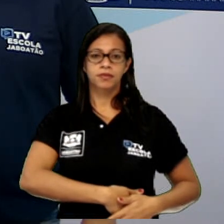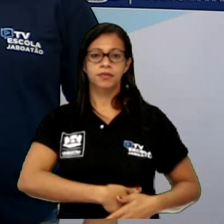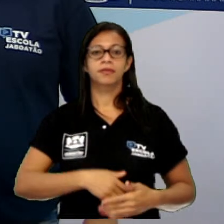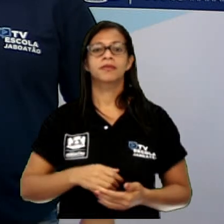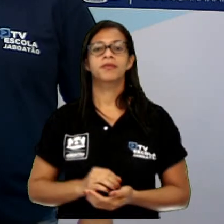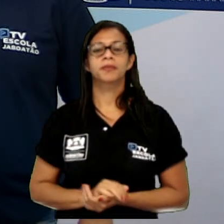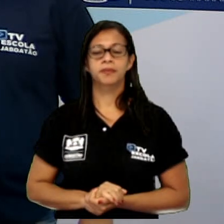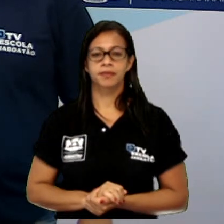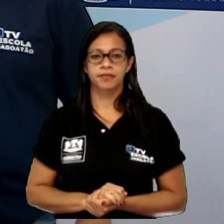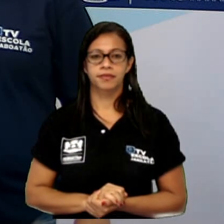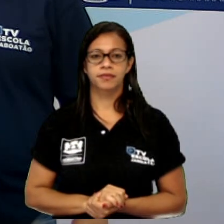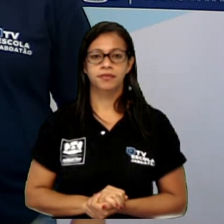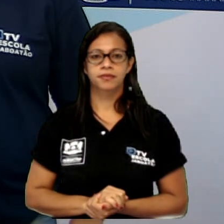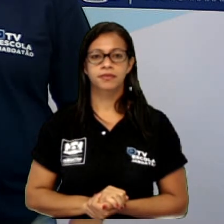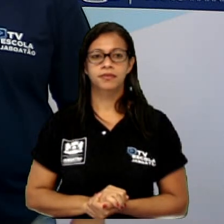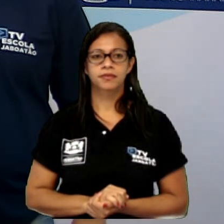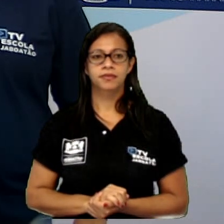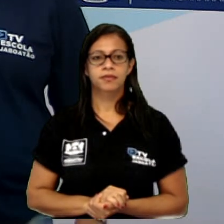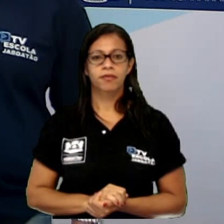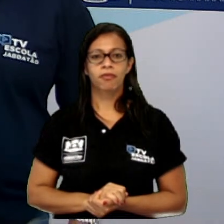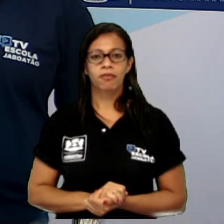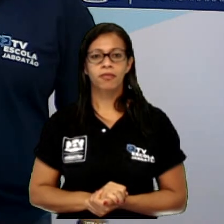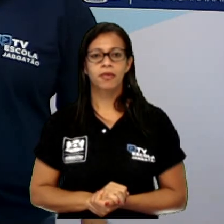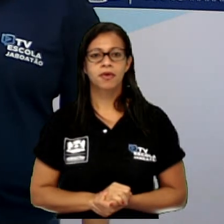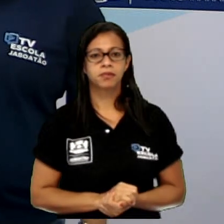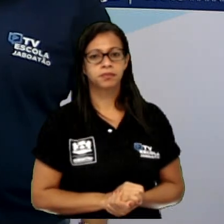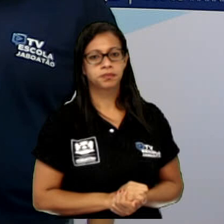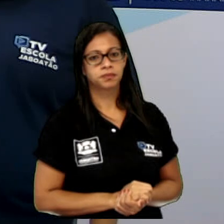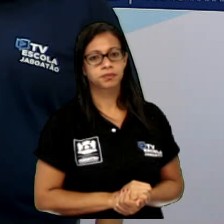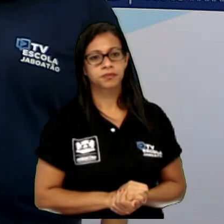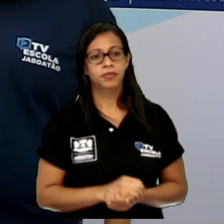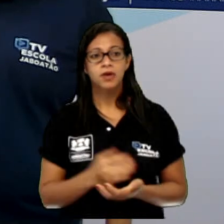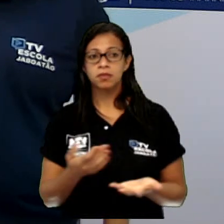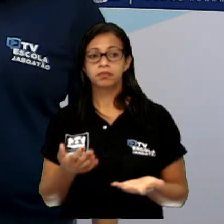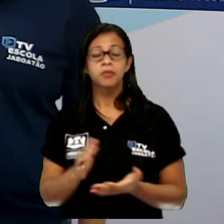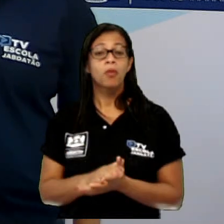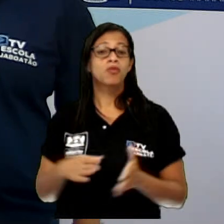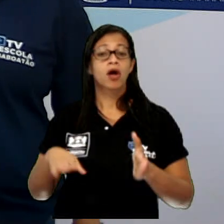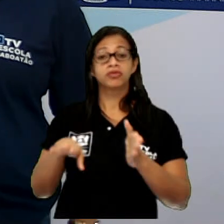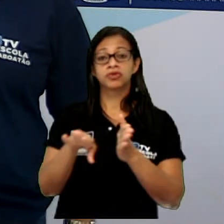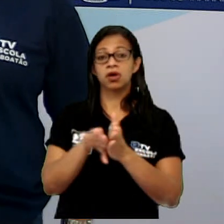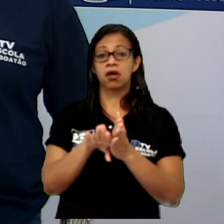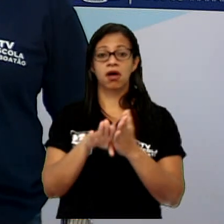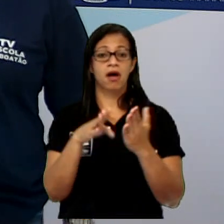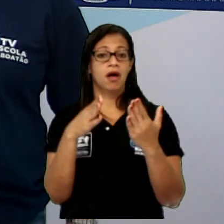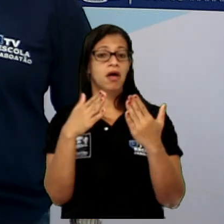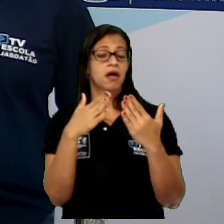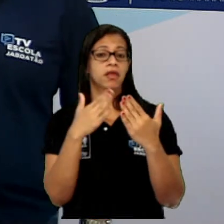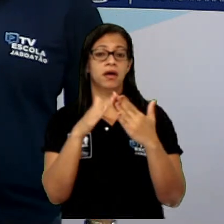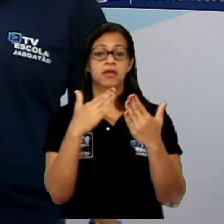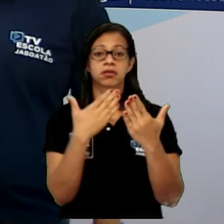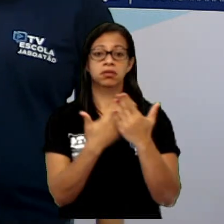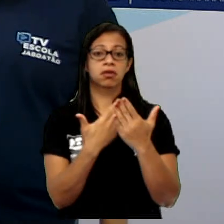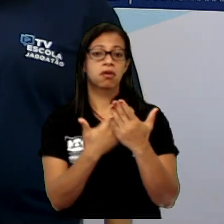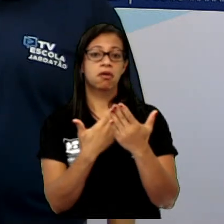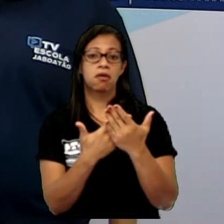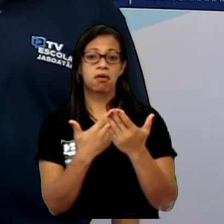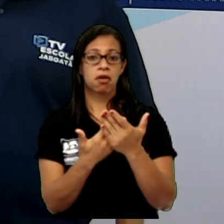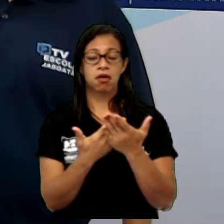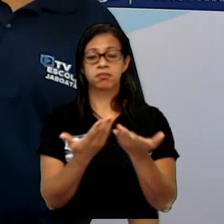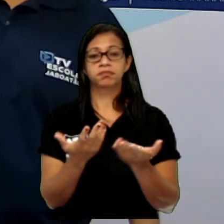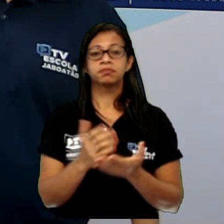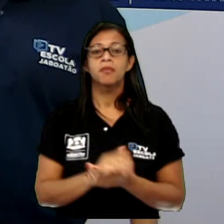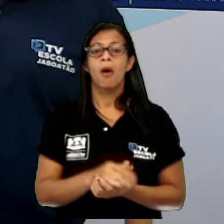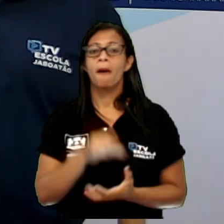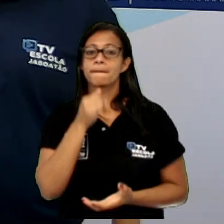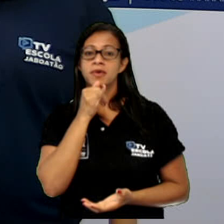Napoleão, certo? É como vocês dizem, sabe quando você chega na sala de aula e diz assim, né? Eu tenho o aluno, ele chega assim, assim